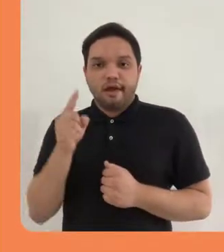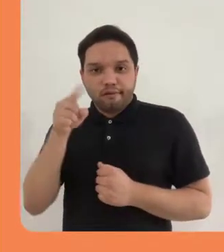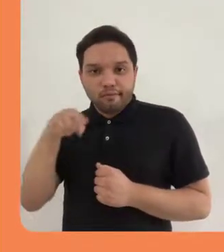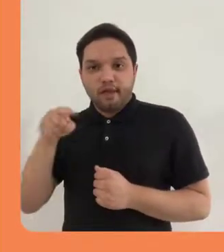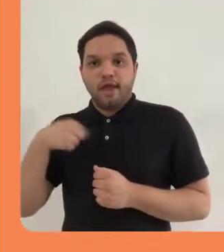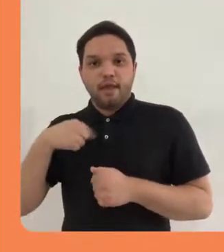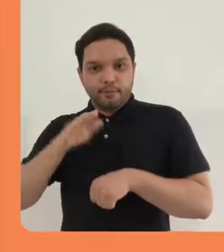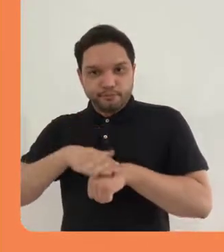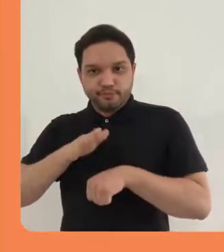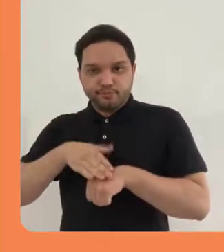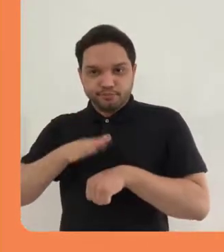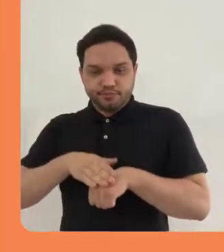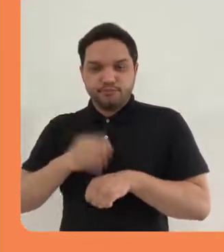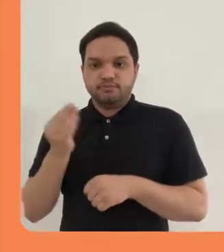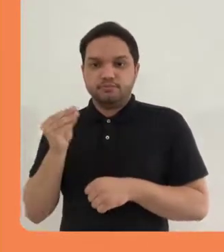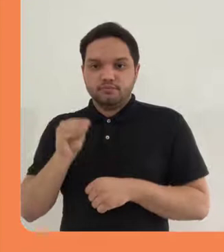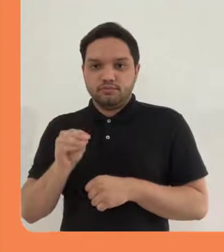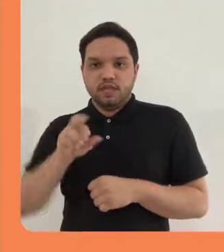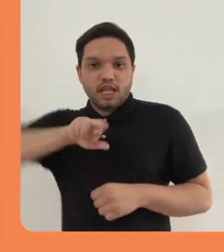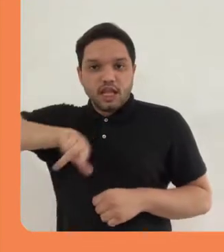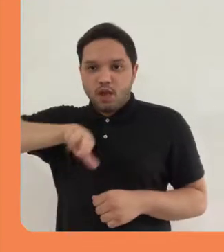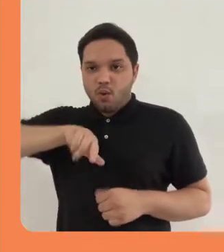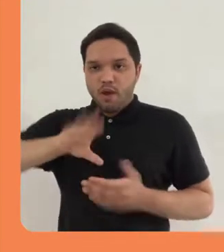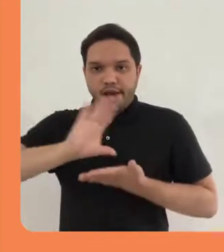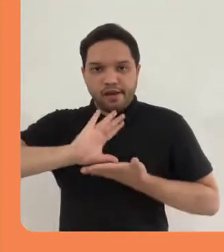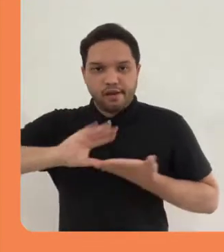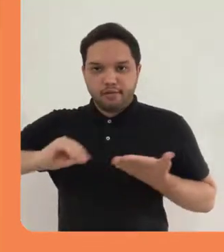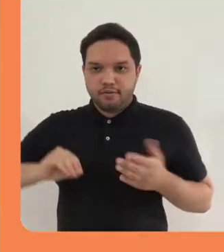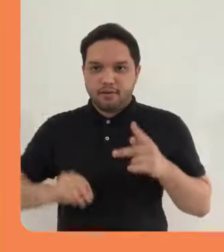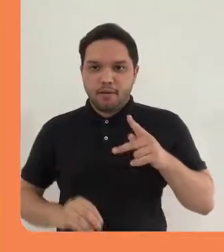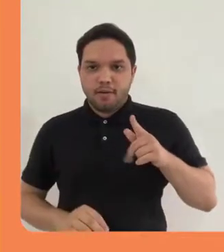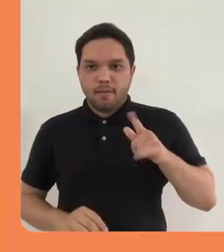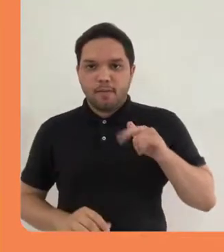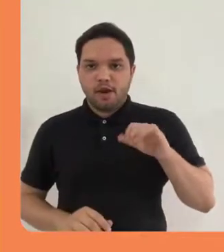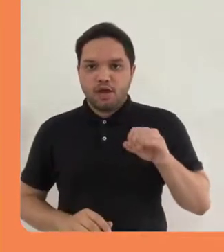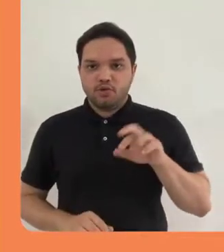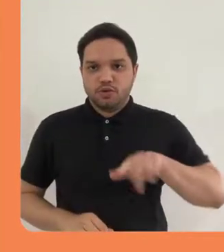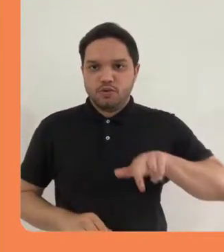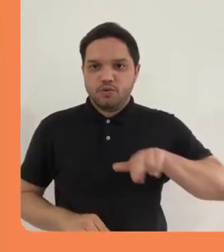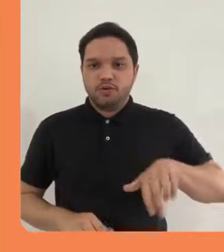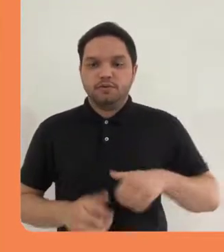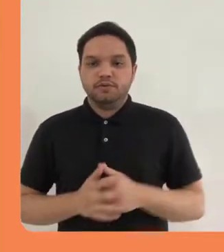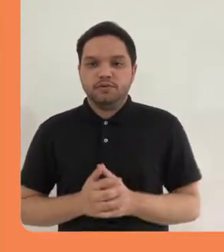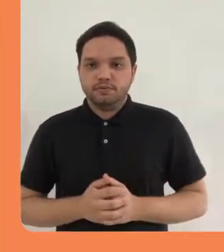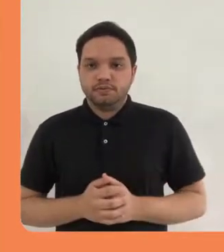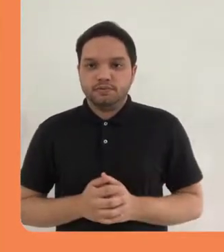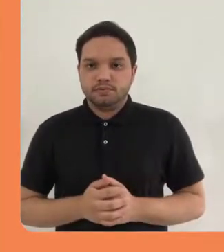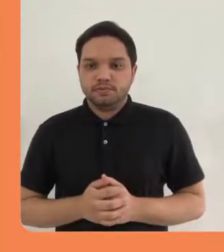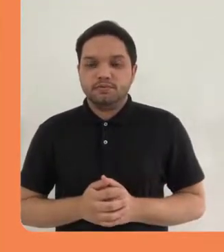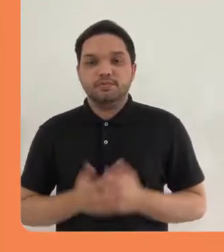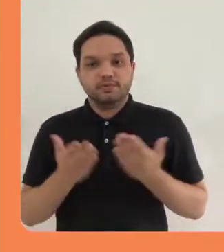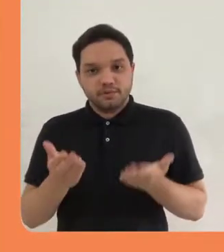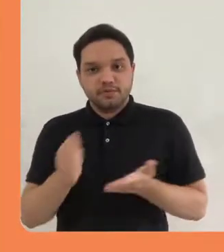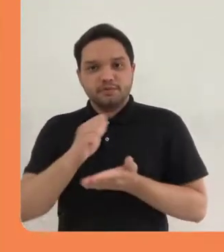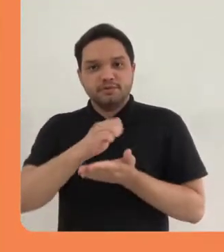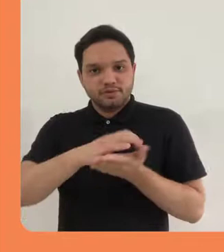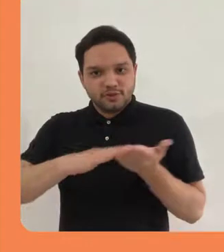e salvar mudanças. Opa, preciso declarar que fui eu que fiz, não é um plágio.